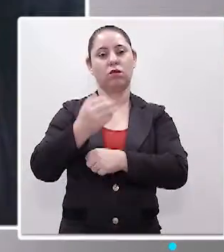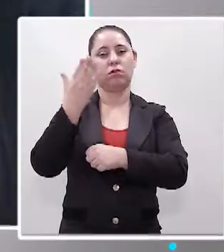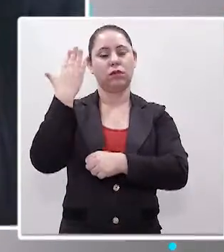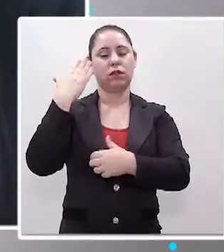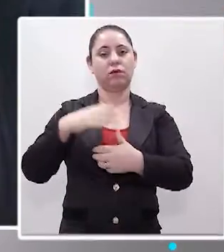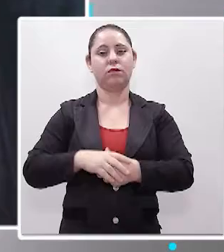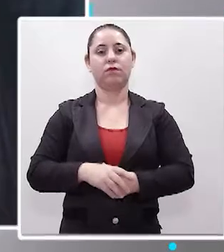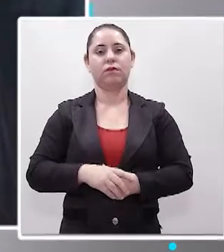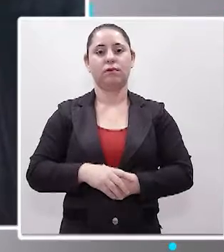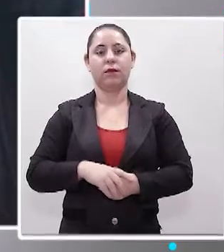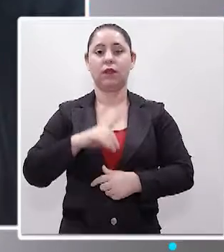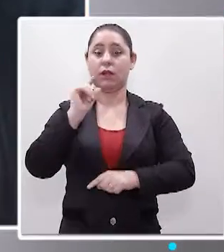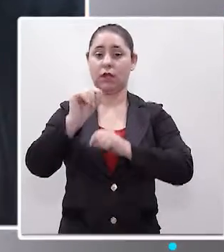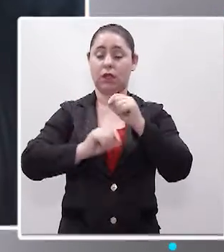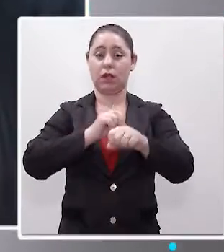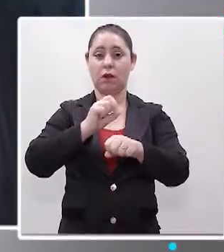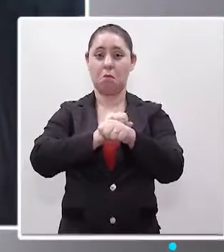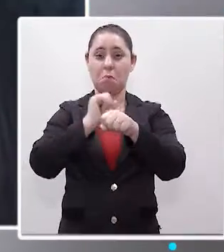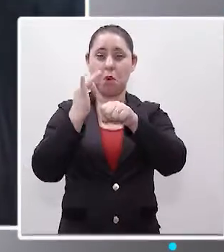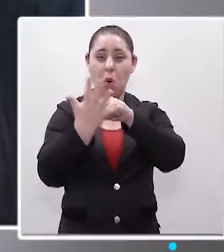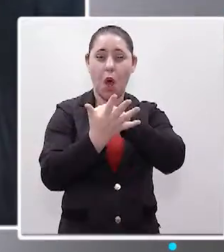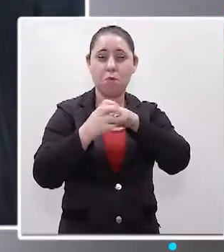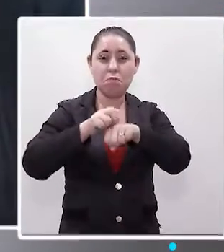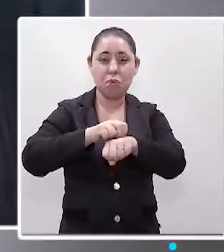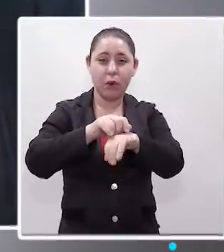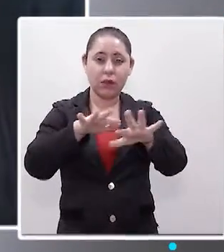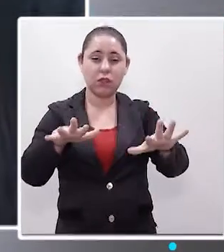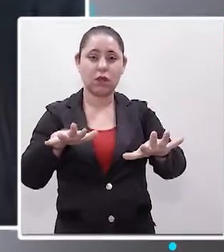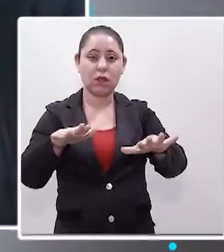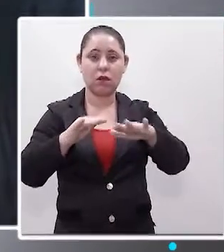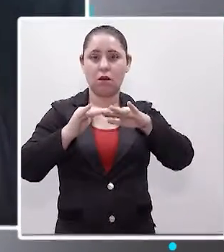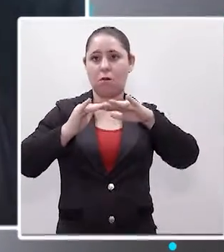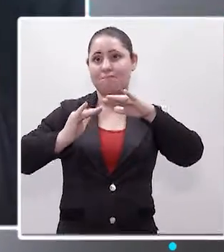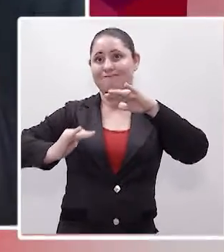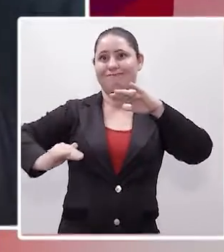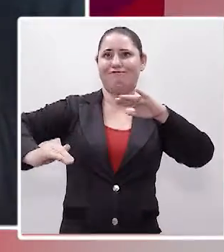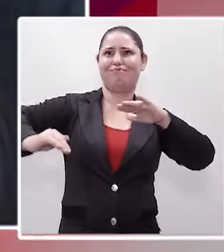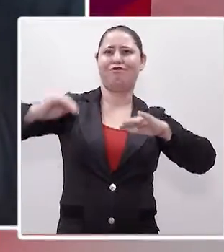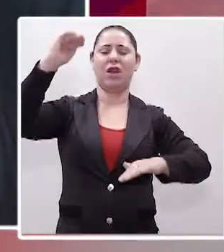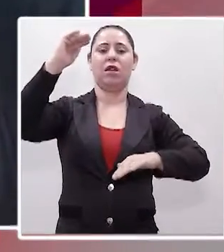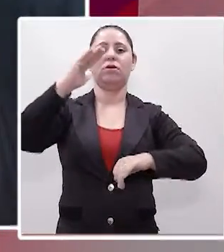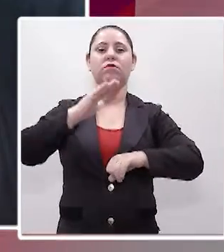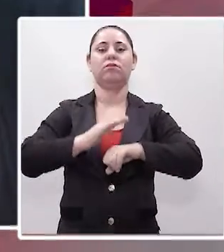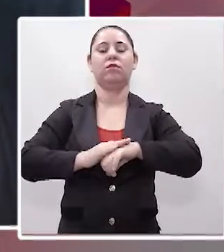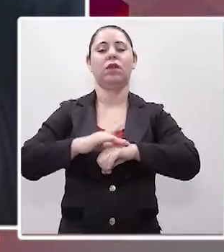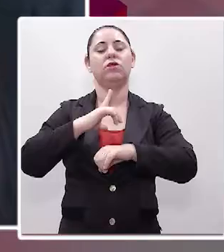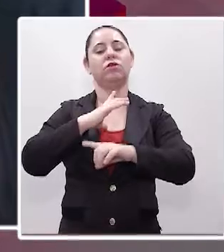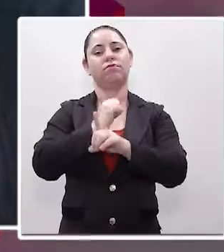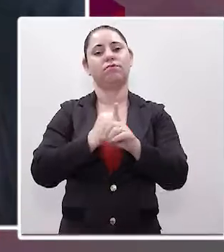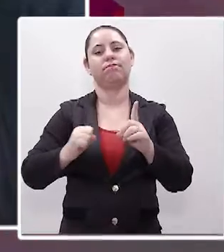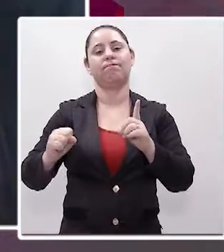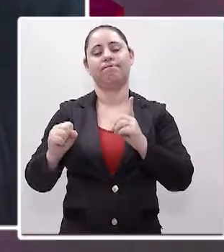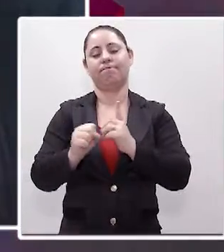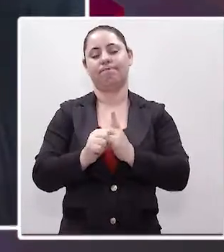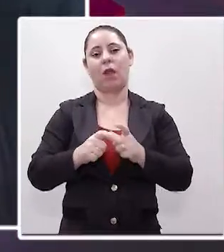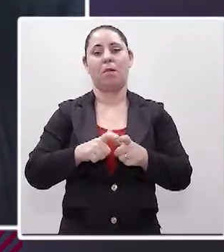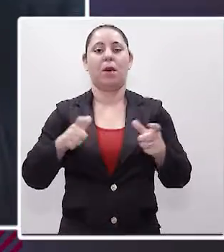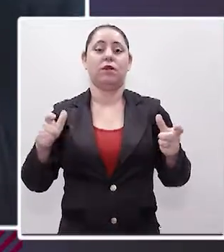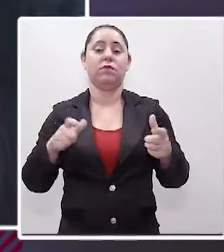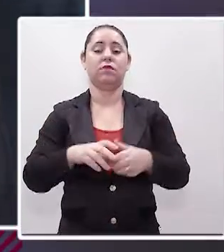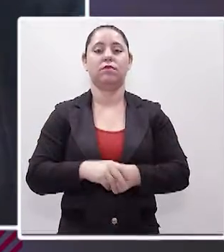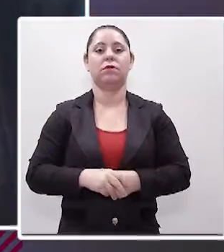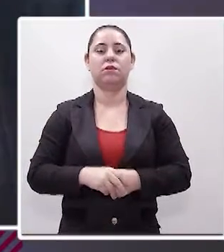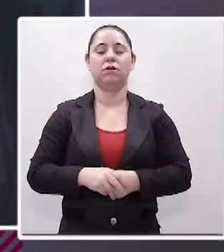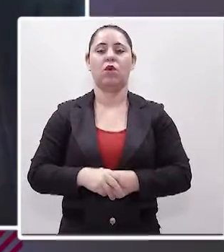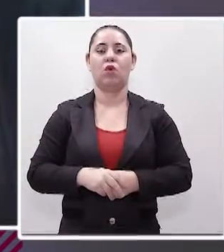pouquinho isso no ano passado, né, que a pandemia, ela trouxe à tona uma desigualdade que já era existente na sociedade,